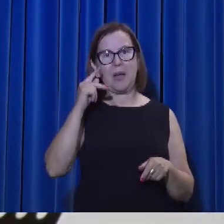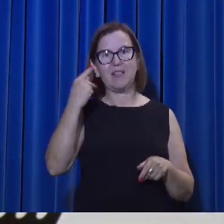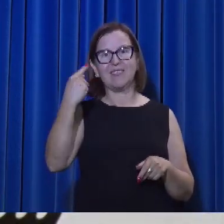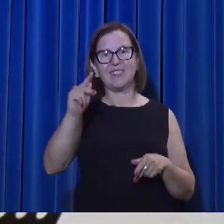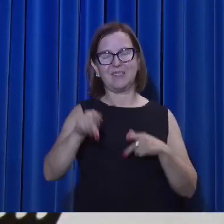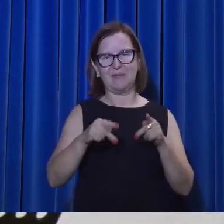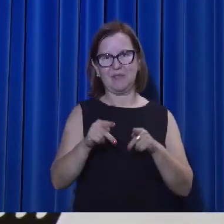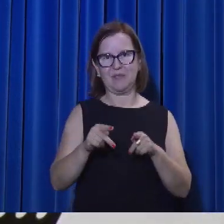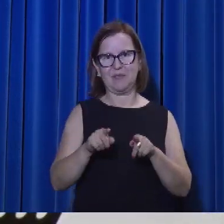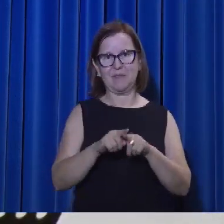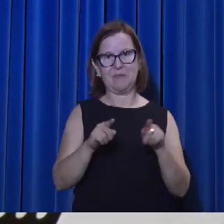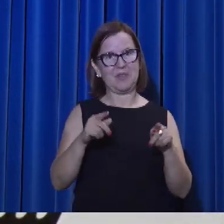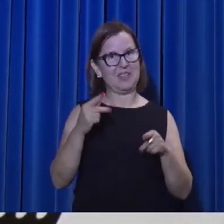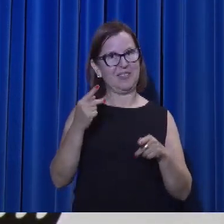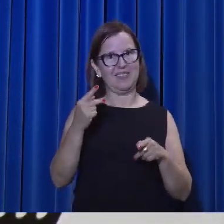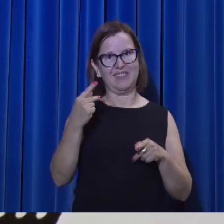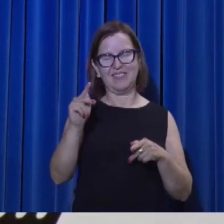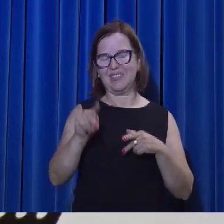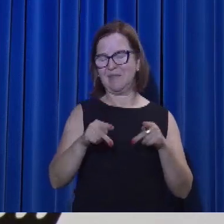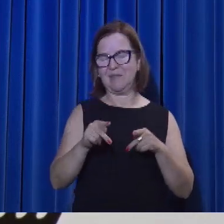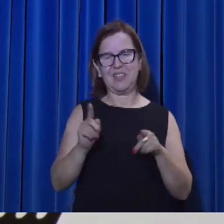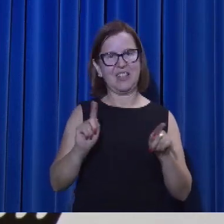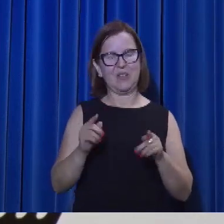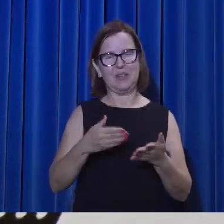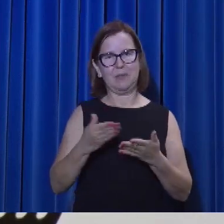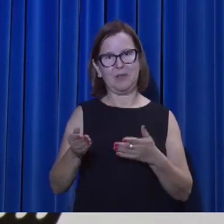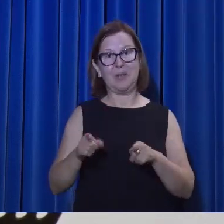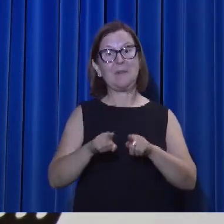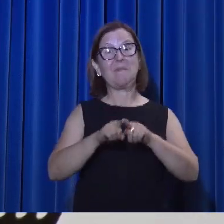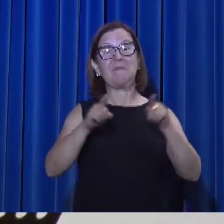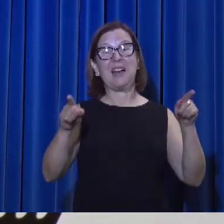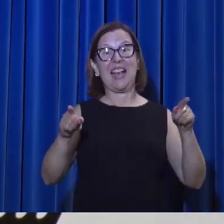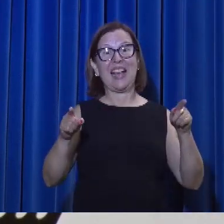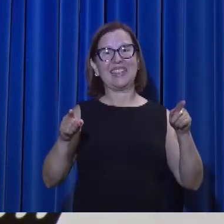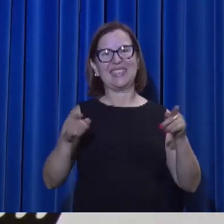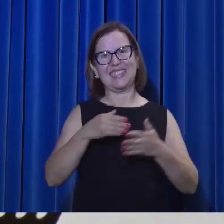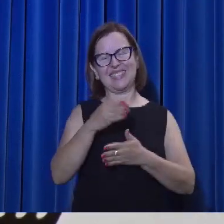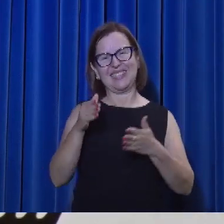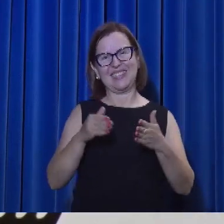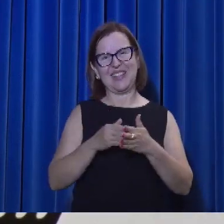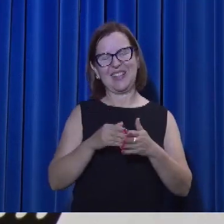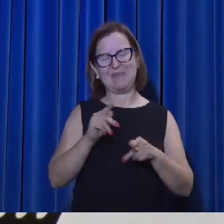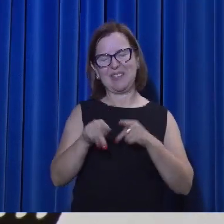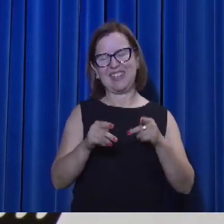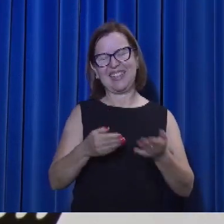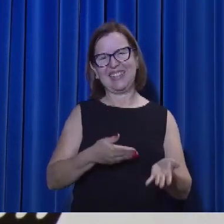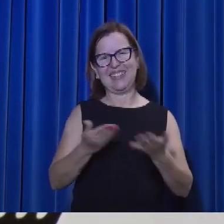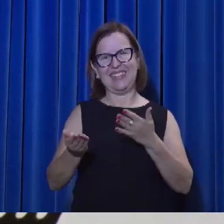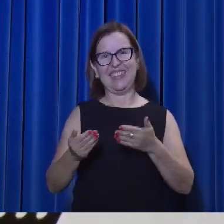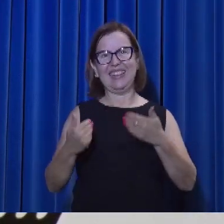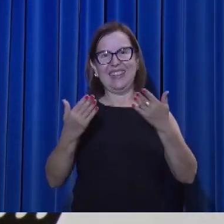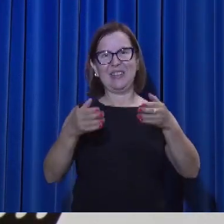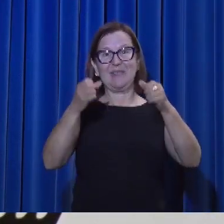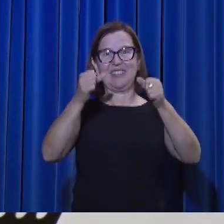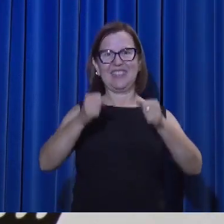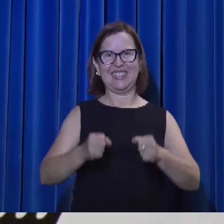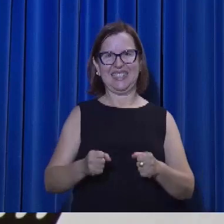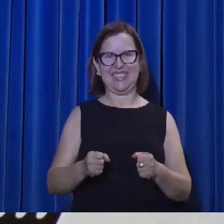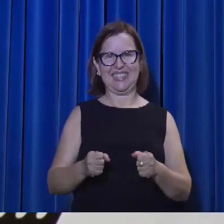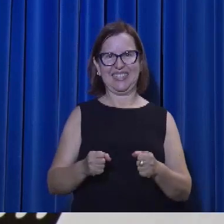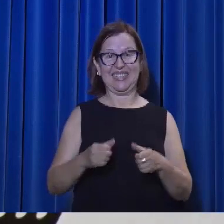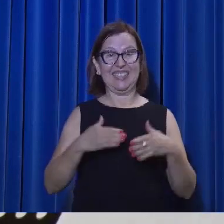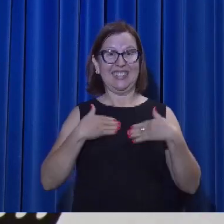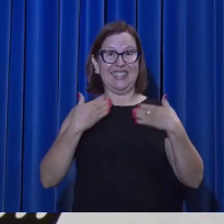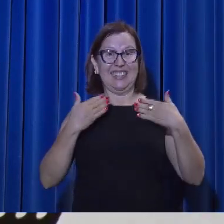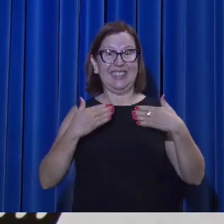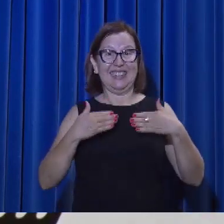mas a todos quantos o receberam, deu-lhes o poder, o